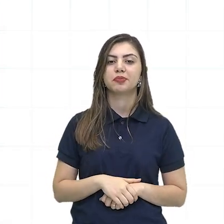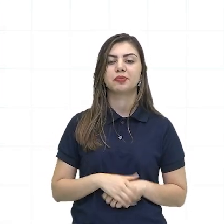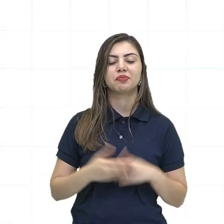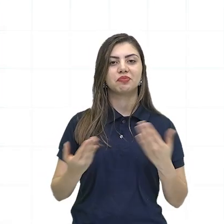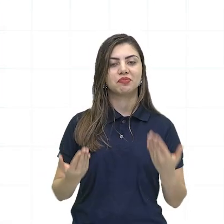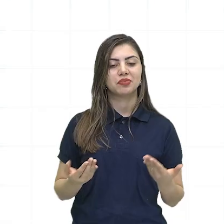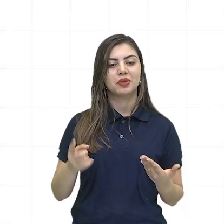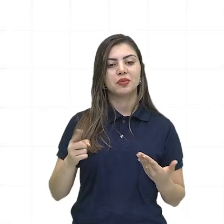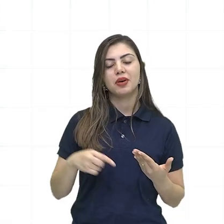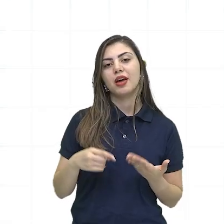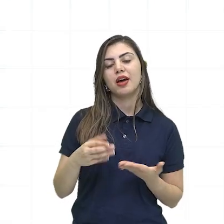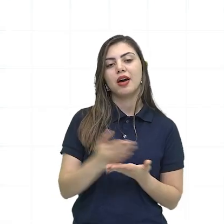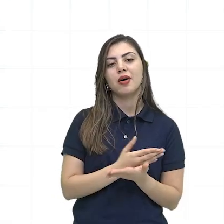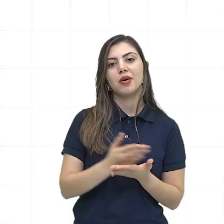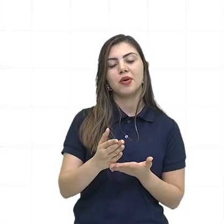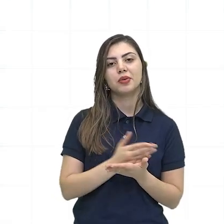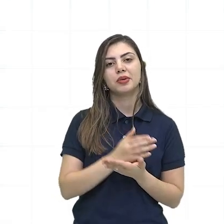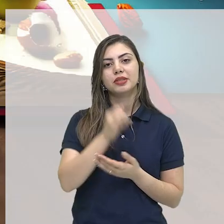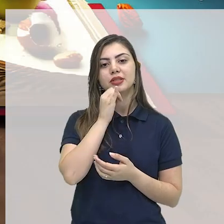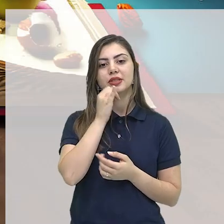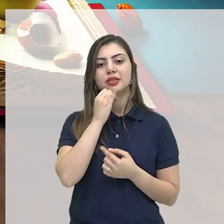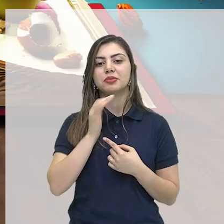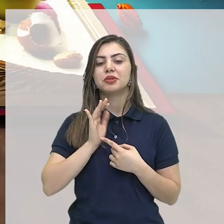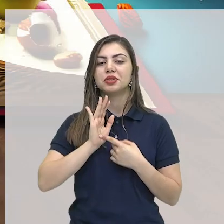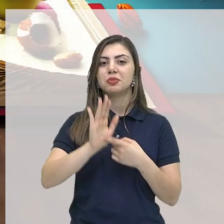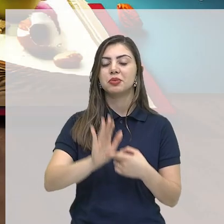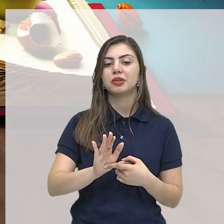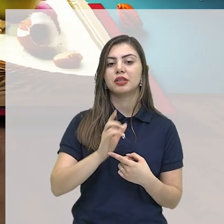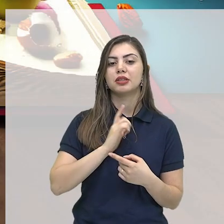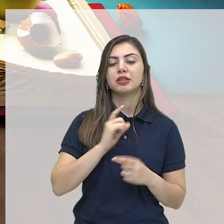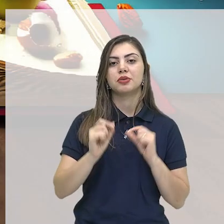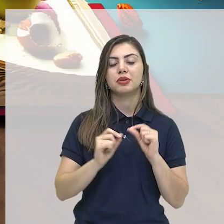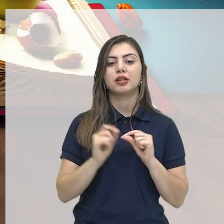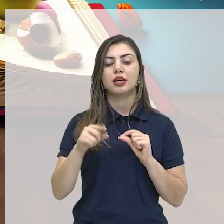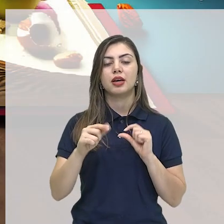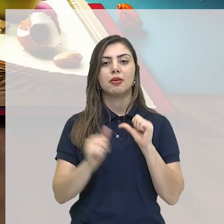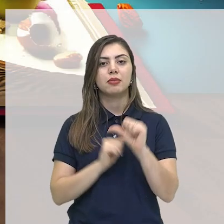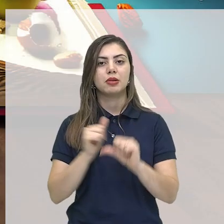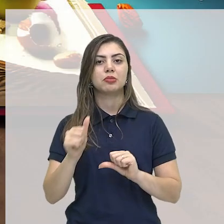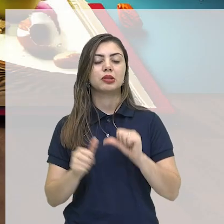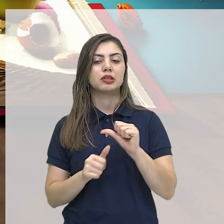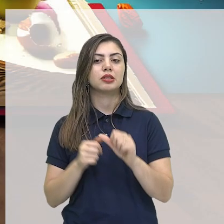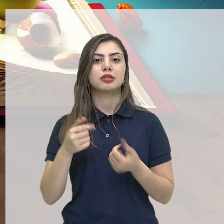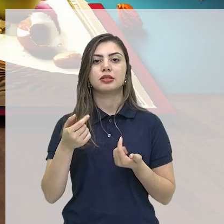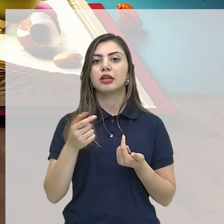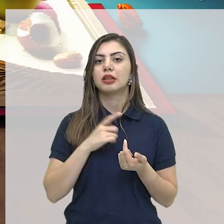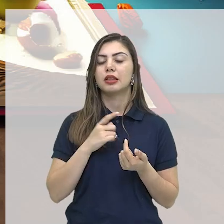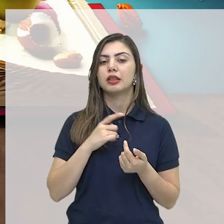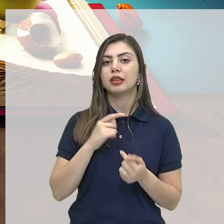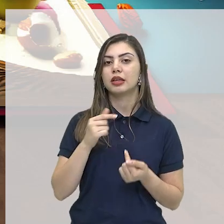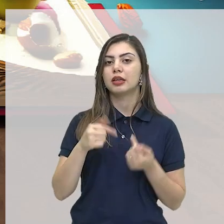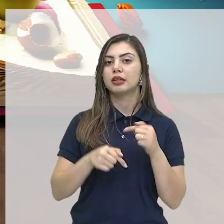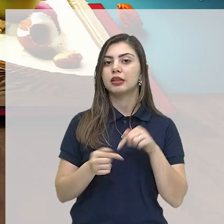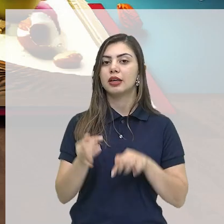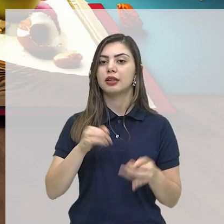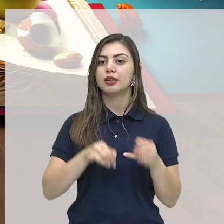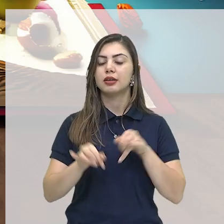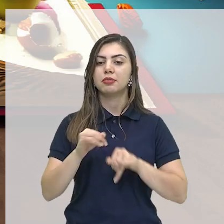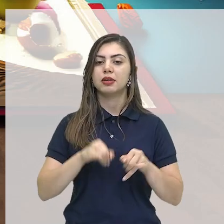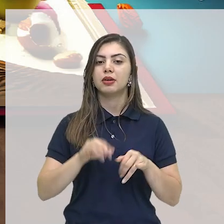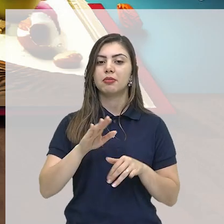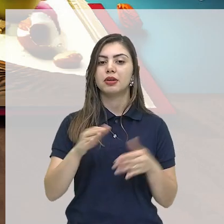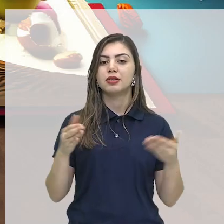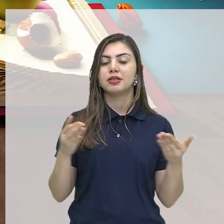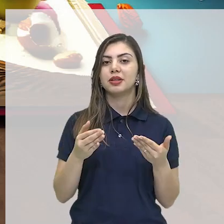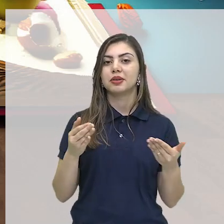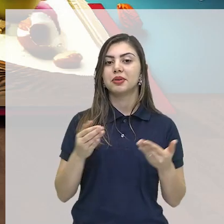foram alguns exemplos de transformações químicas que nós vimos agora. Então nós vamos entrar para